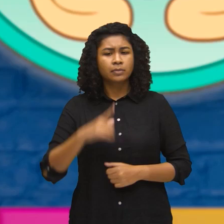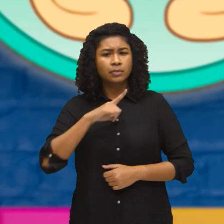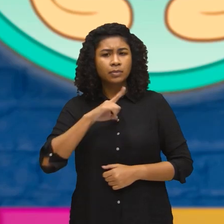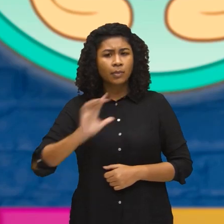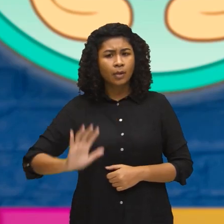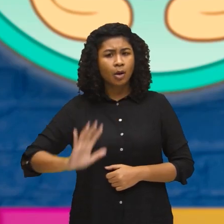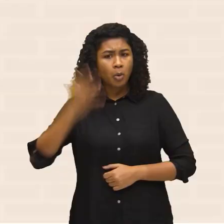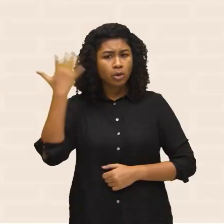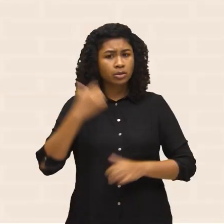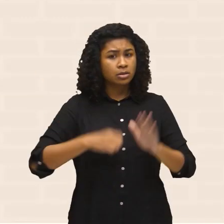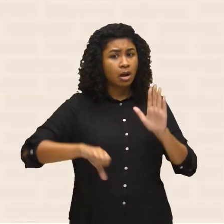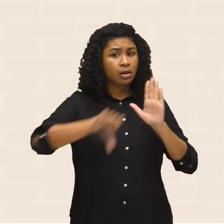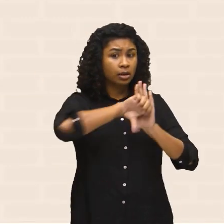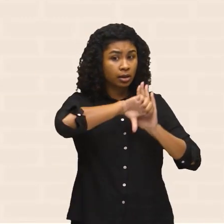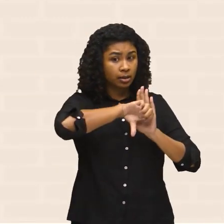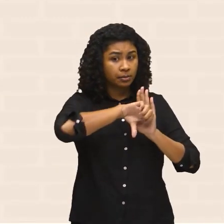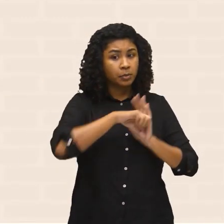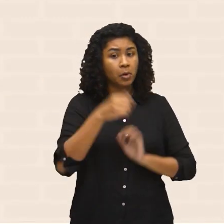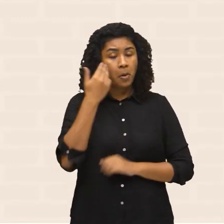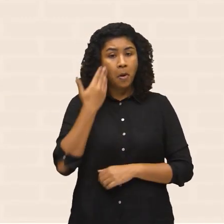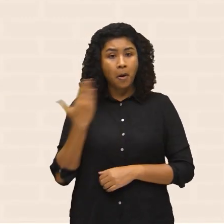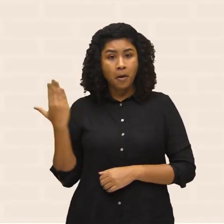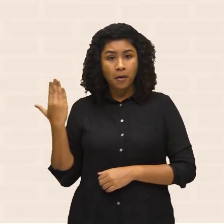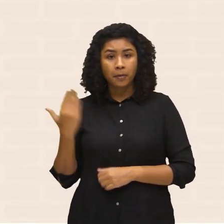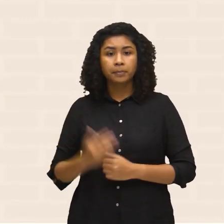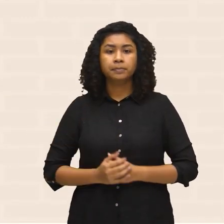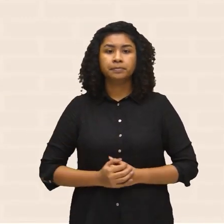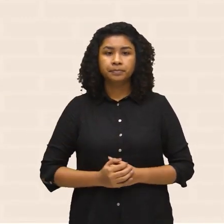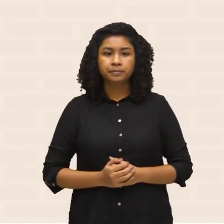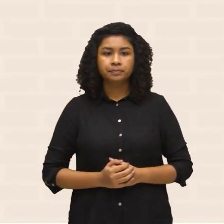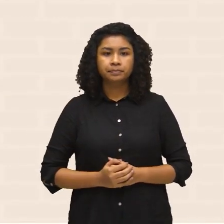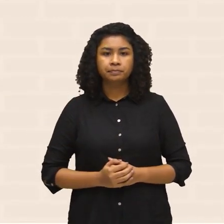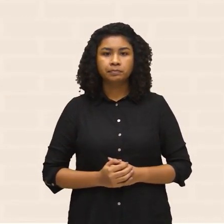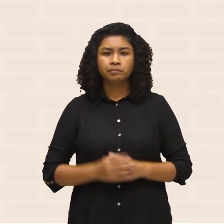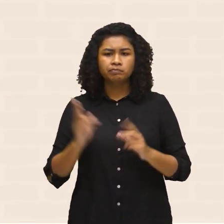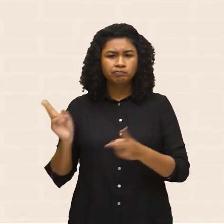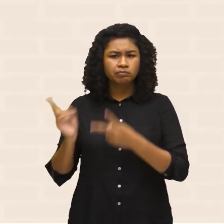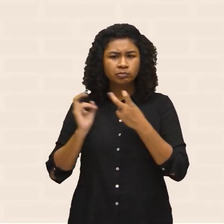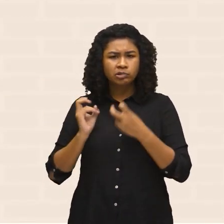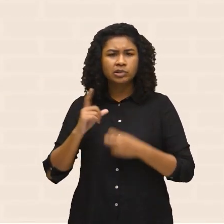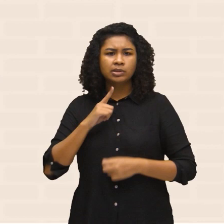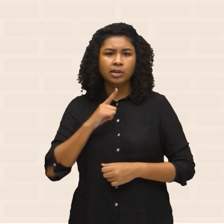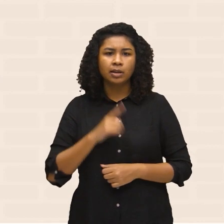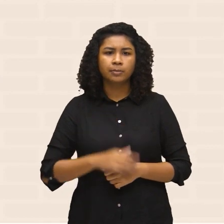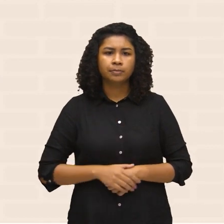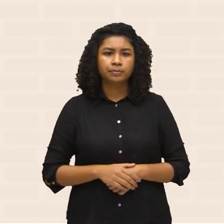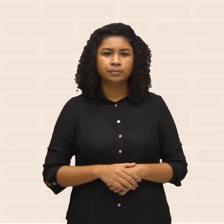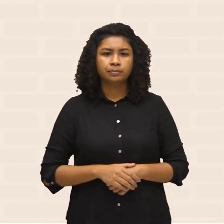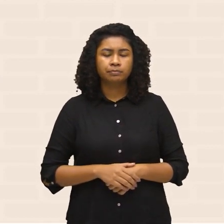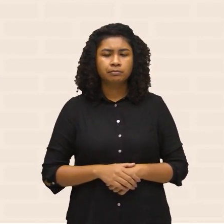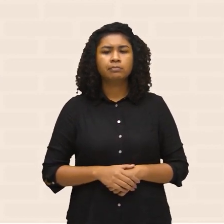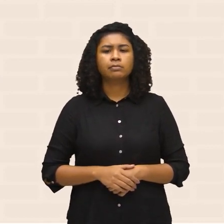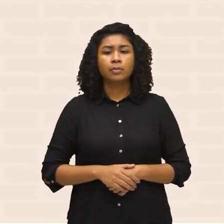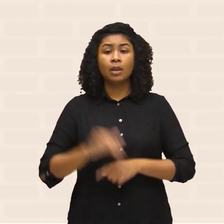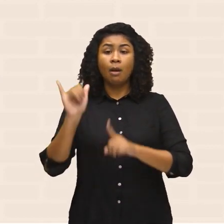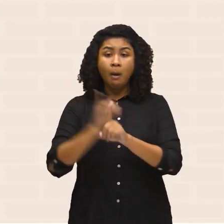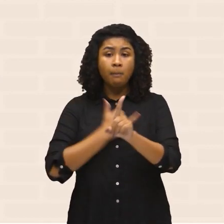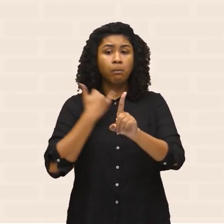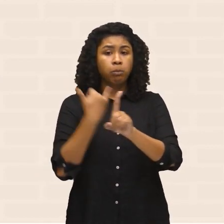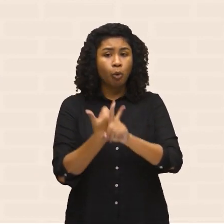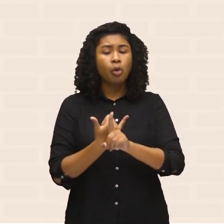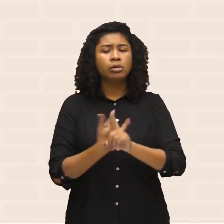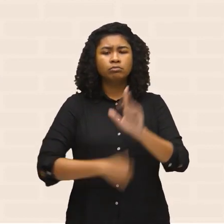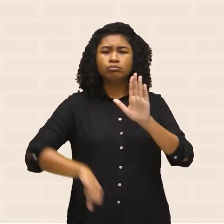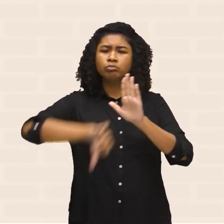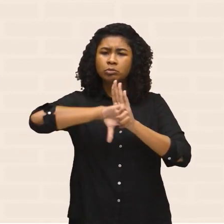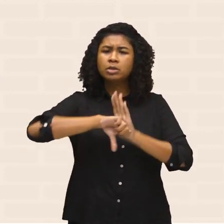de crime. Né? Então, aqui a gente pode ver que, mas isso não deixa de ser um crime definido no